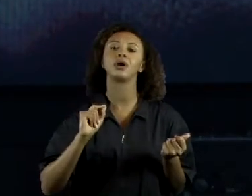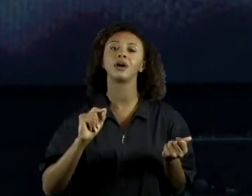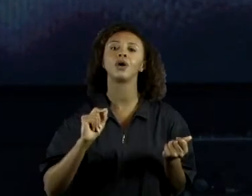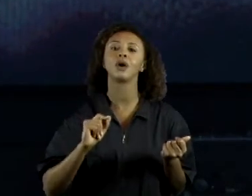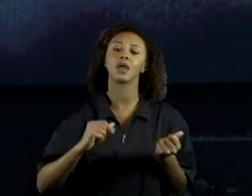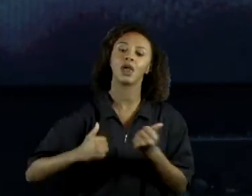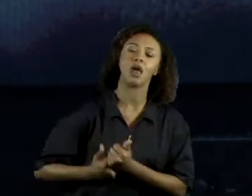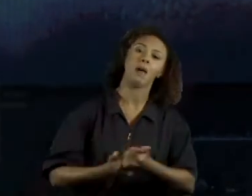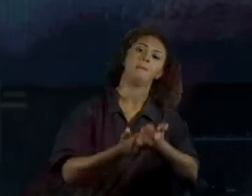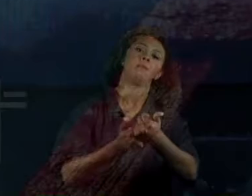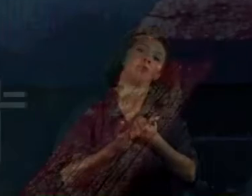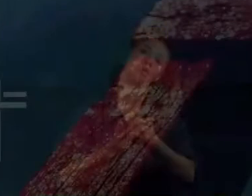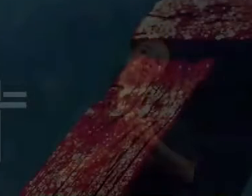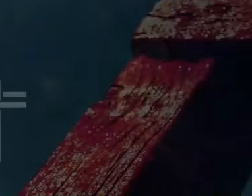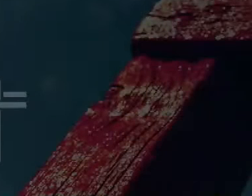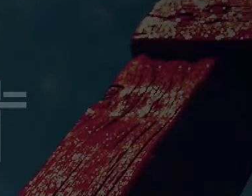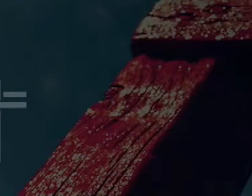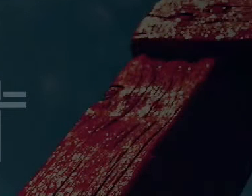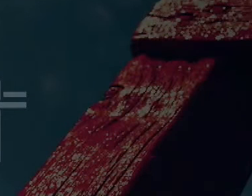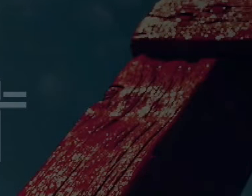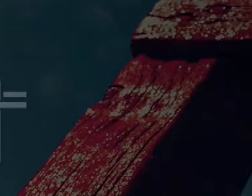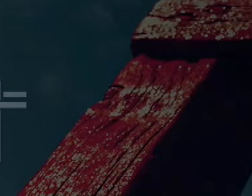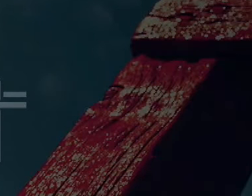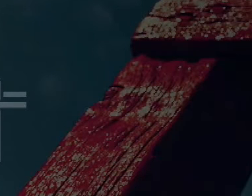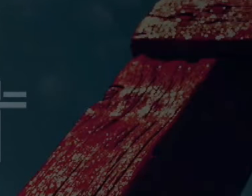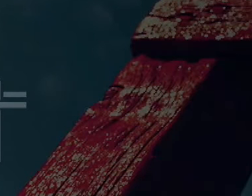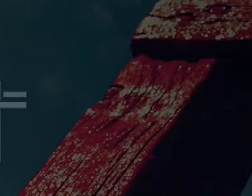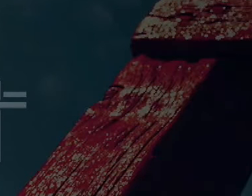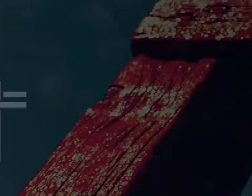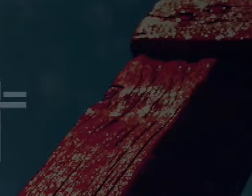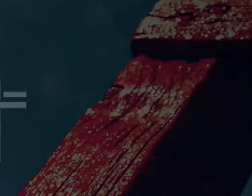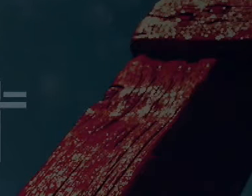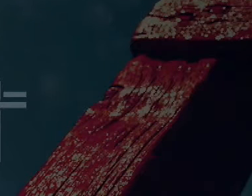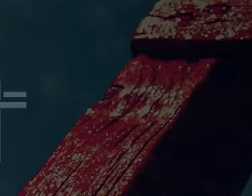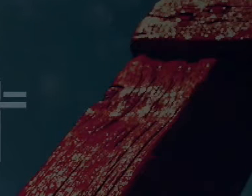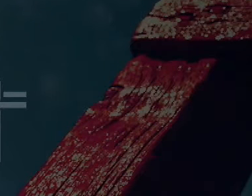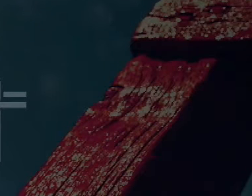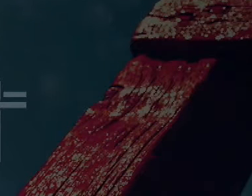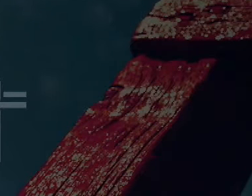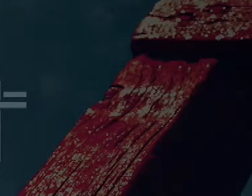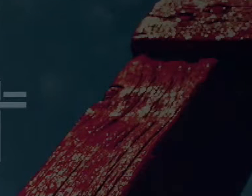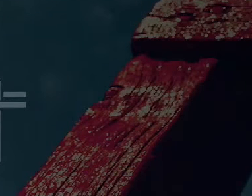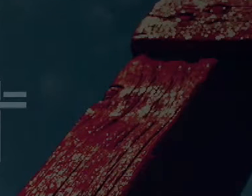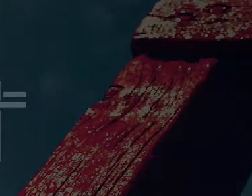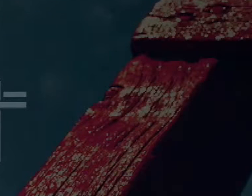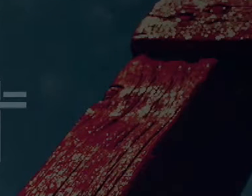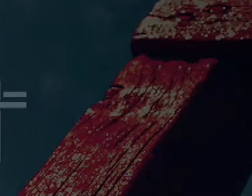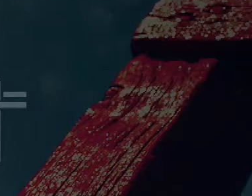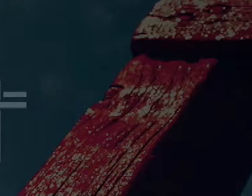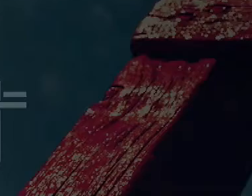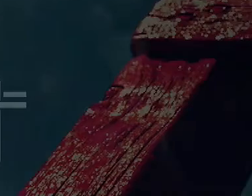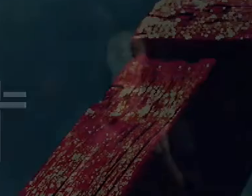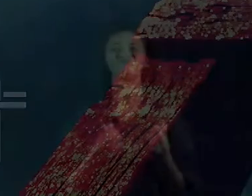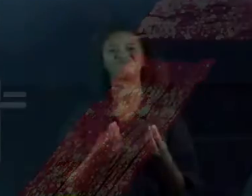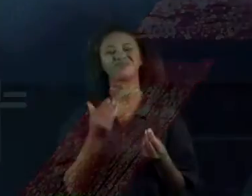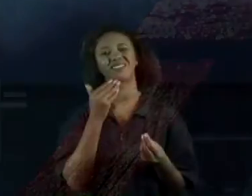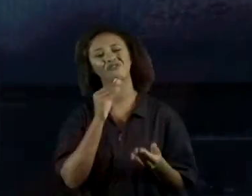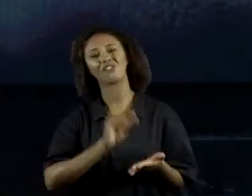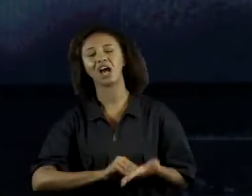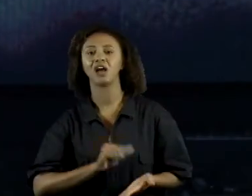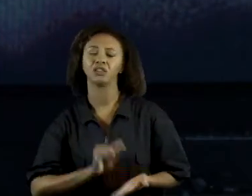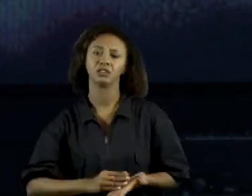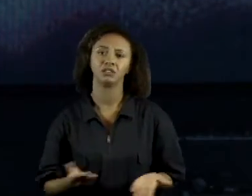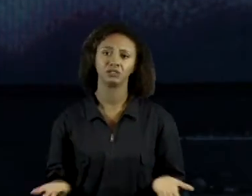propósito. Não adianta nada ter um dom e usá-lo para aquilo que não é propósito. O seu